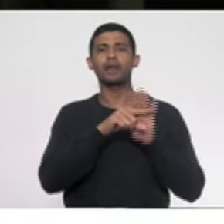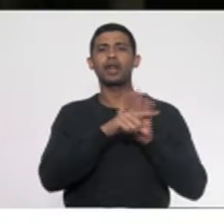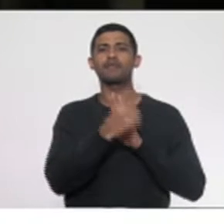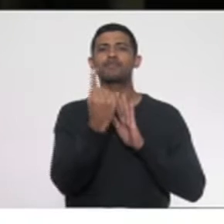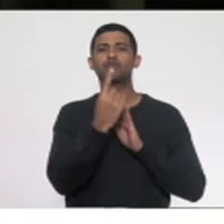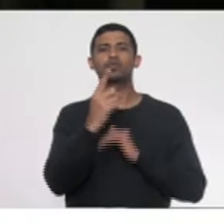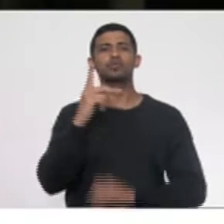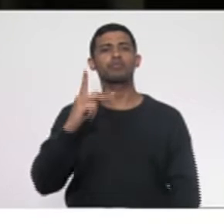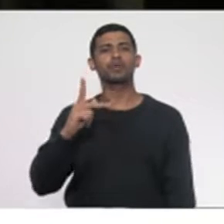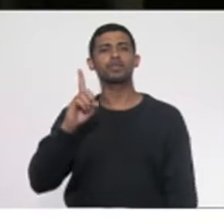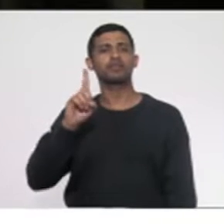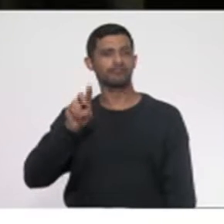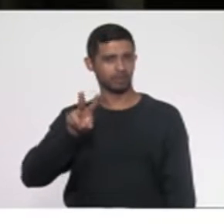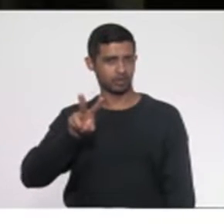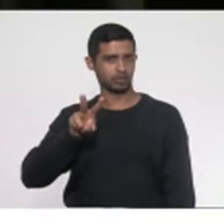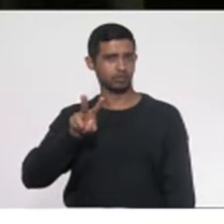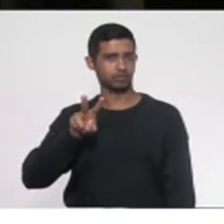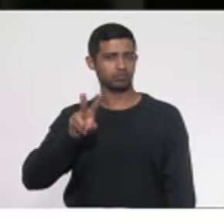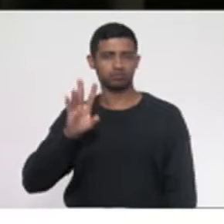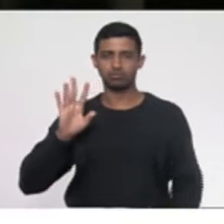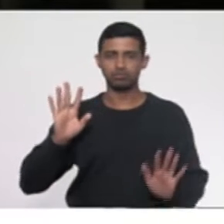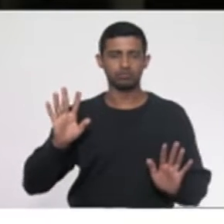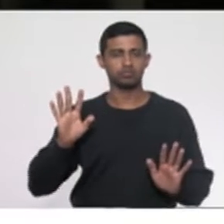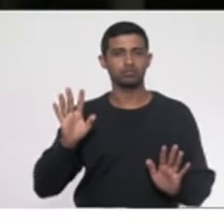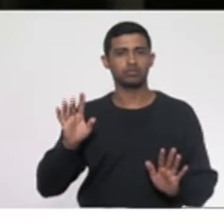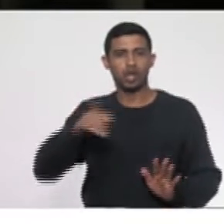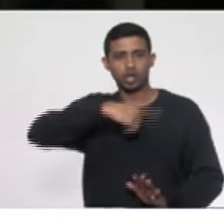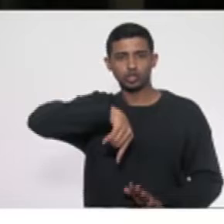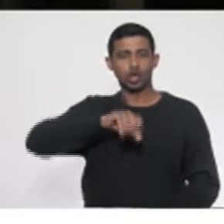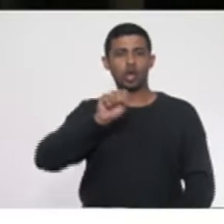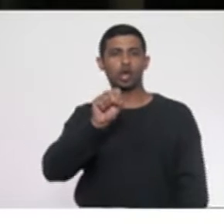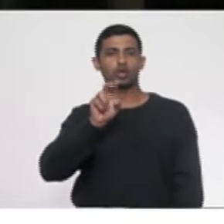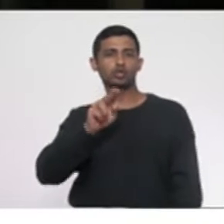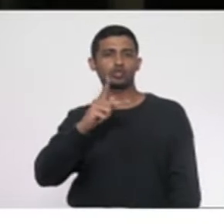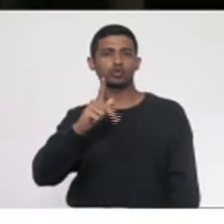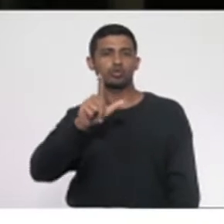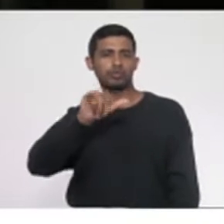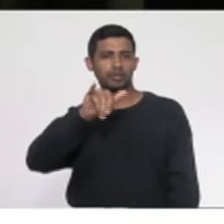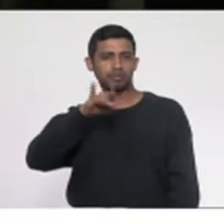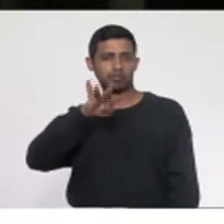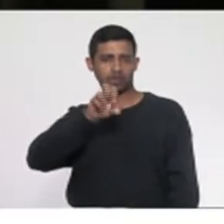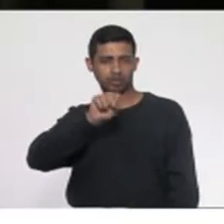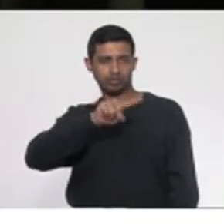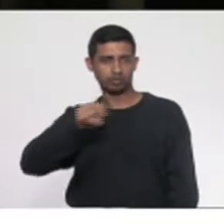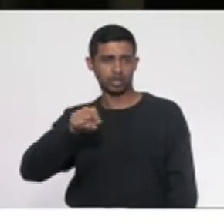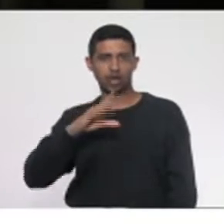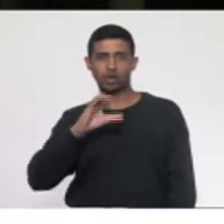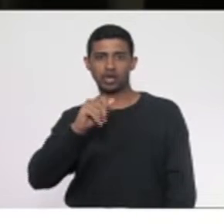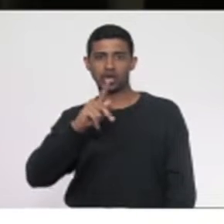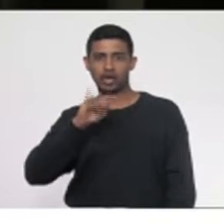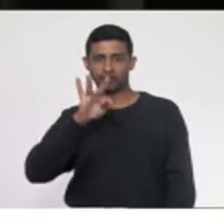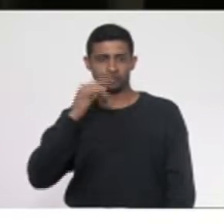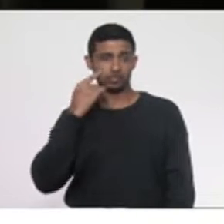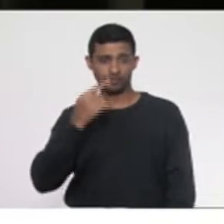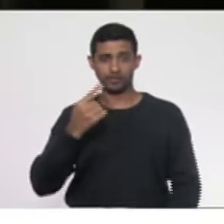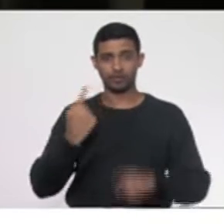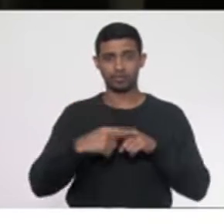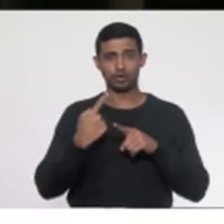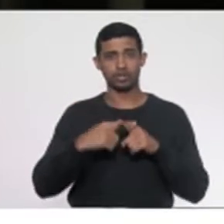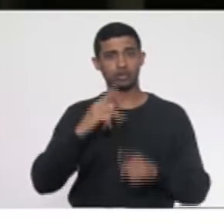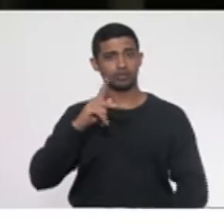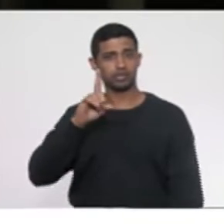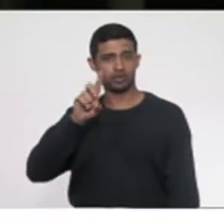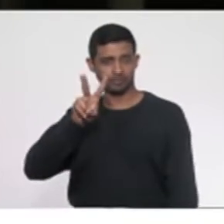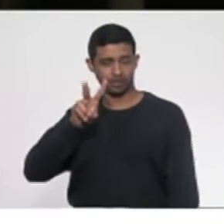PDV, nós não suprimimos o caput, porque o PDV faz parte do regime de